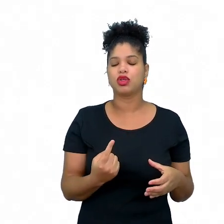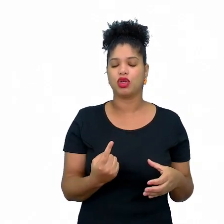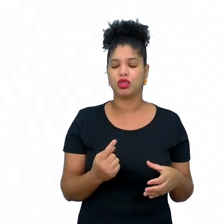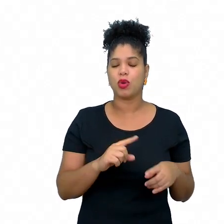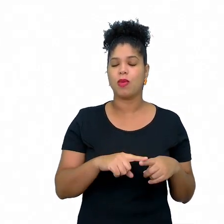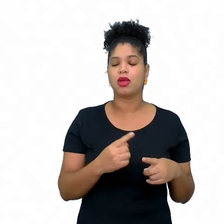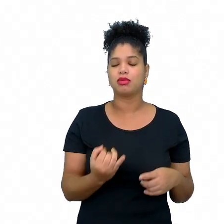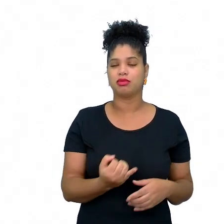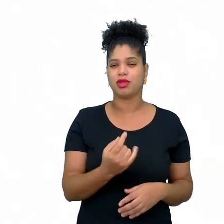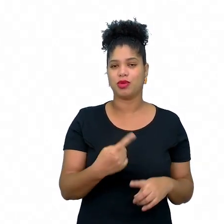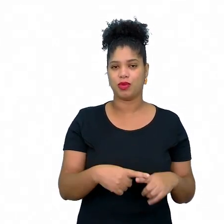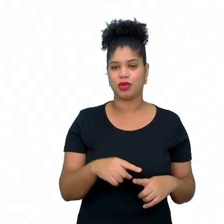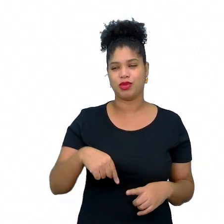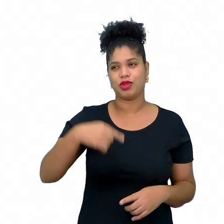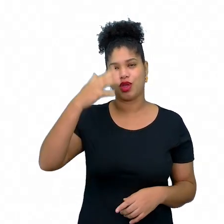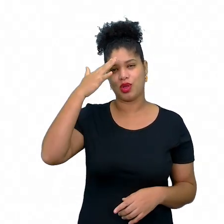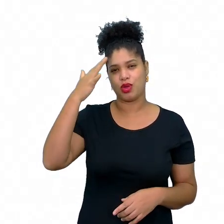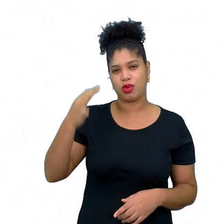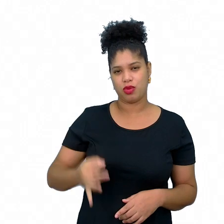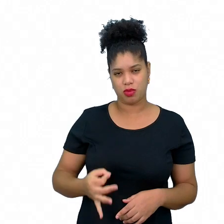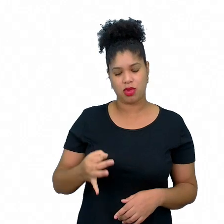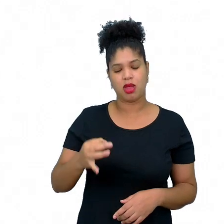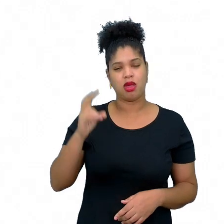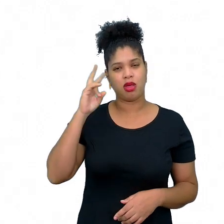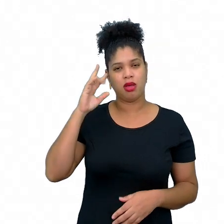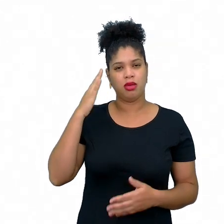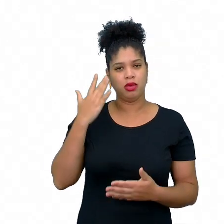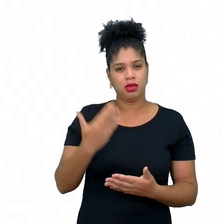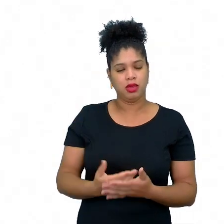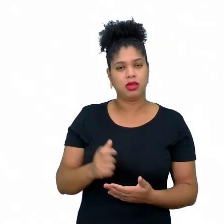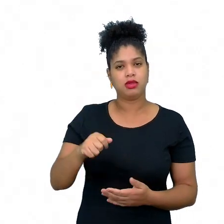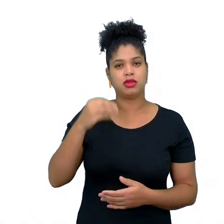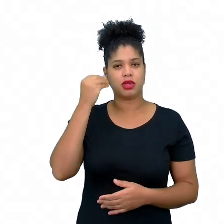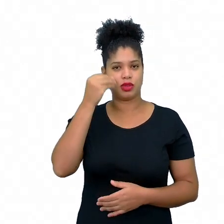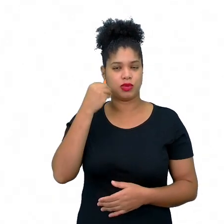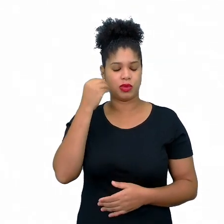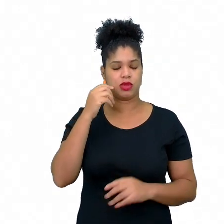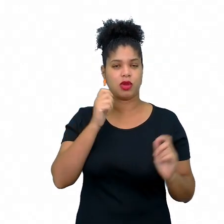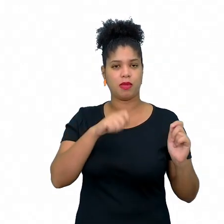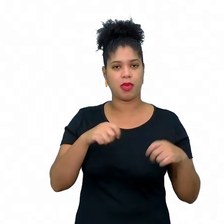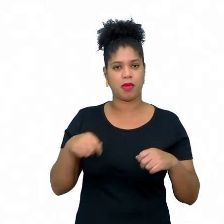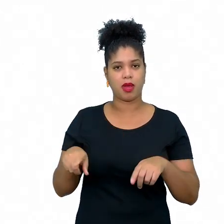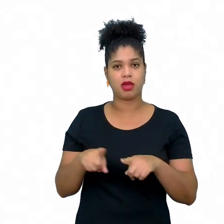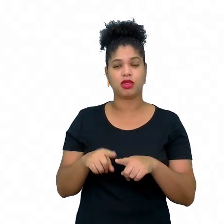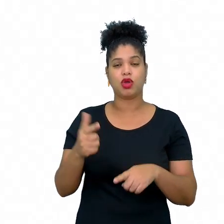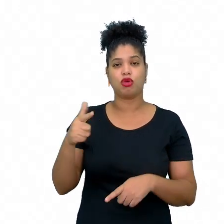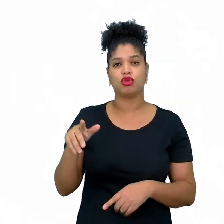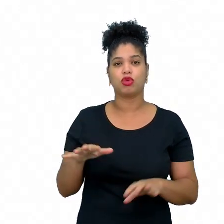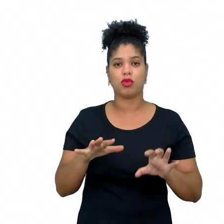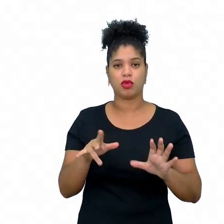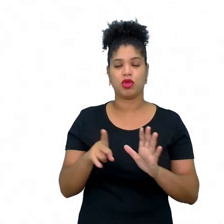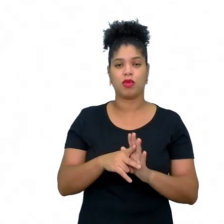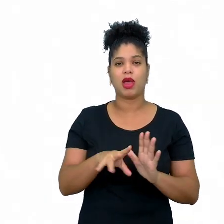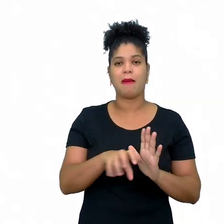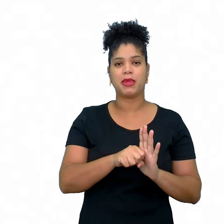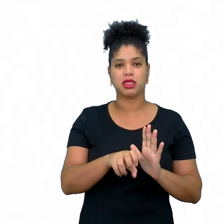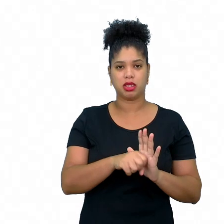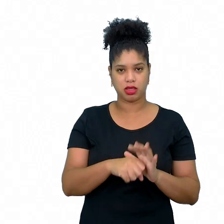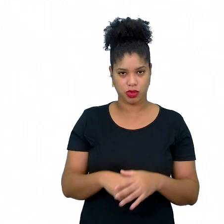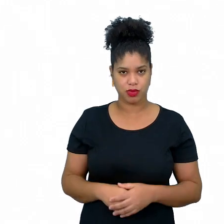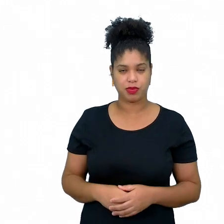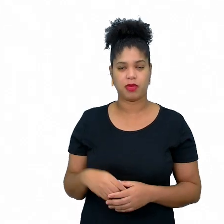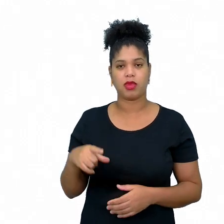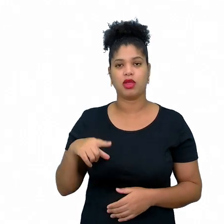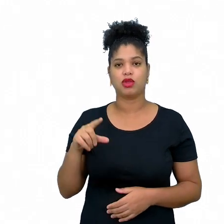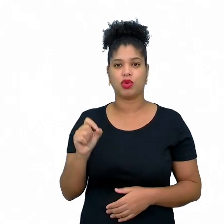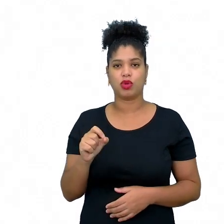essa história, né? Então, nós vamos passar aqui naquele momento de experimentação e também no momento de abstração. Nós temos